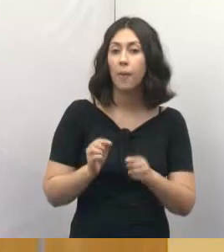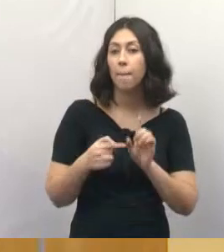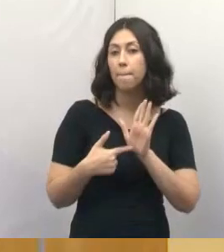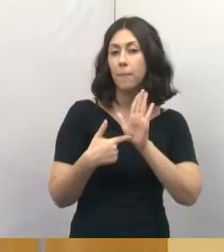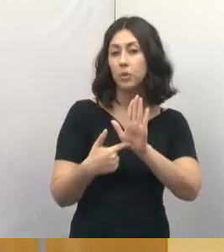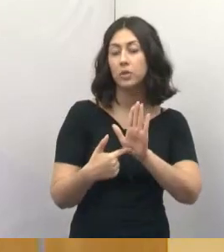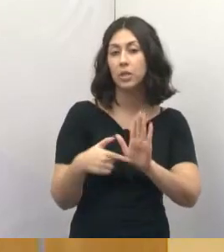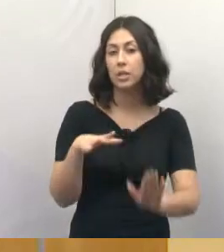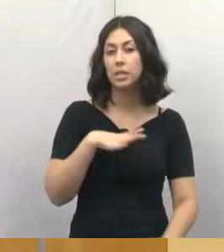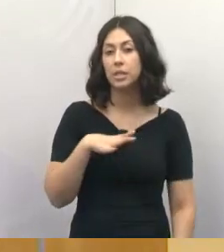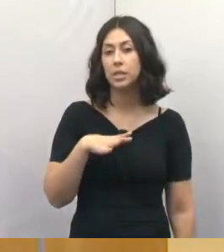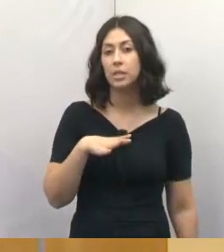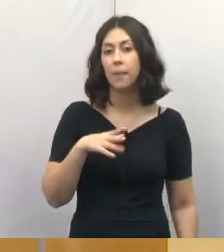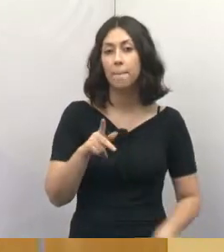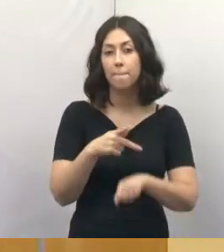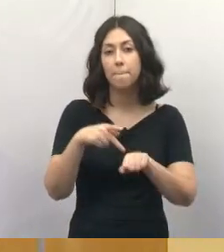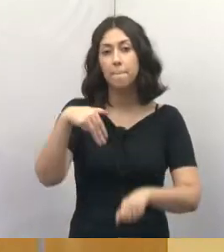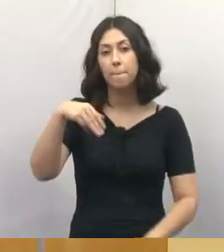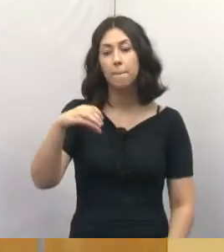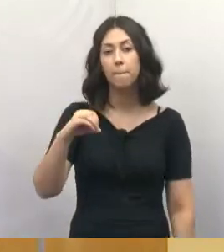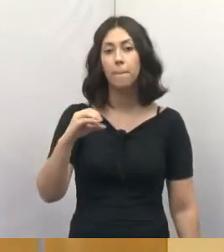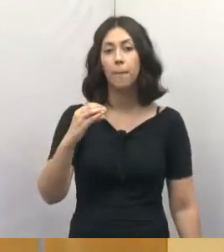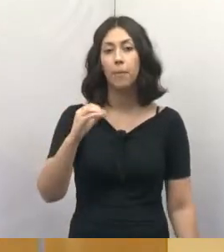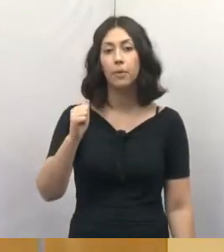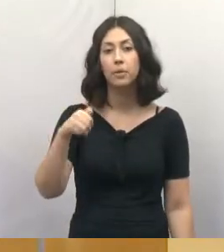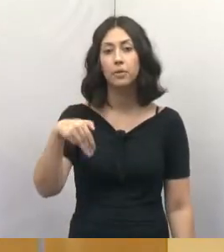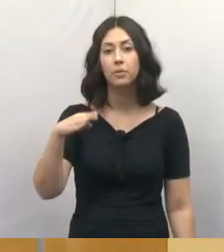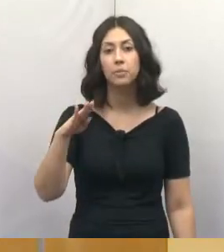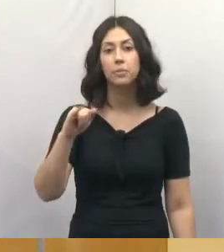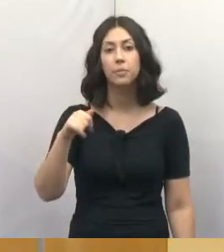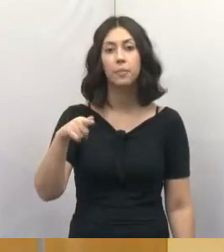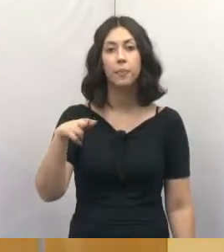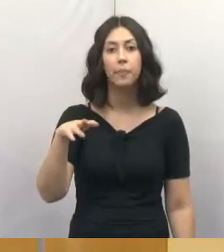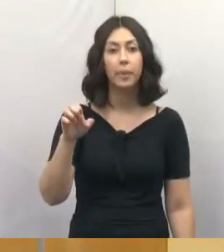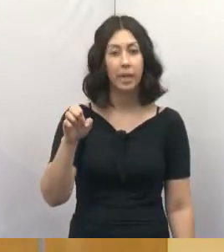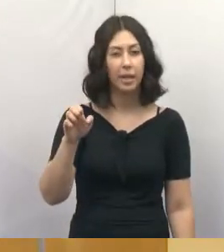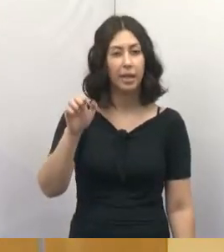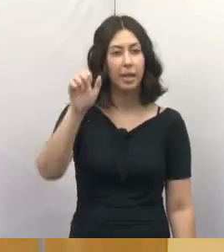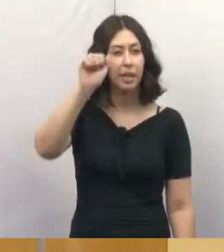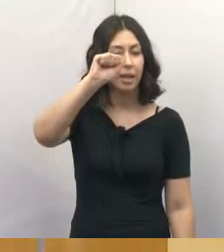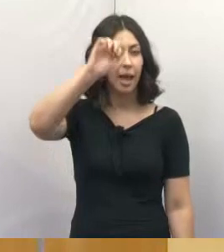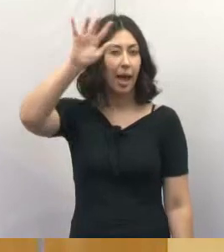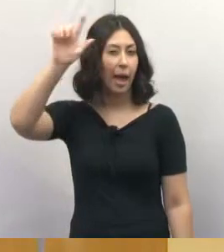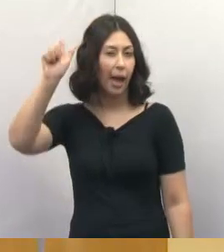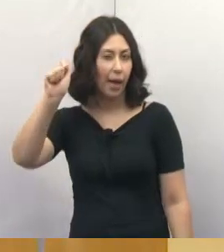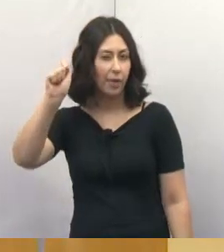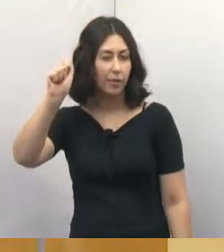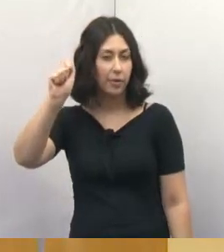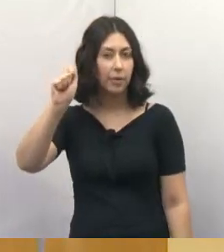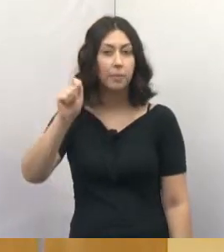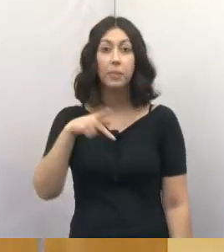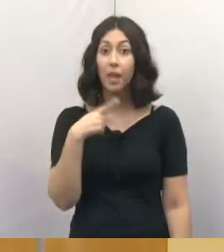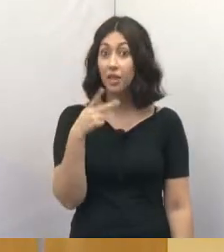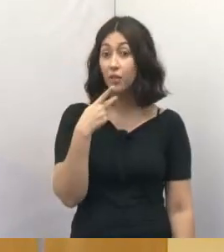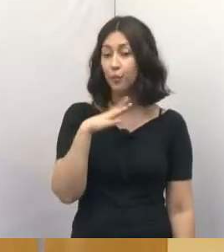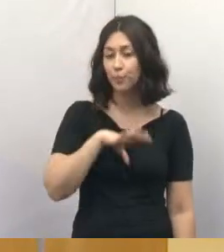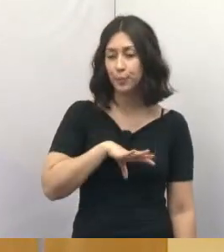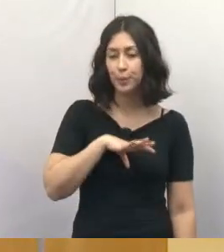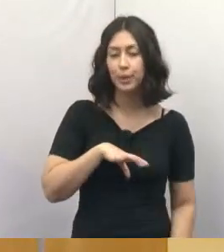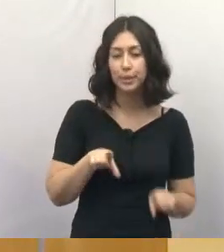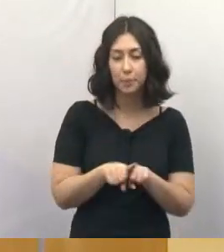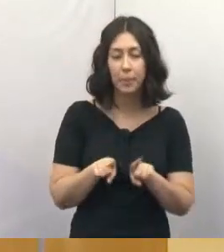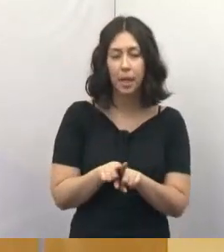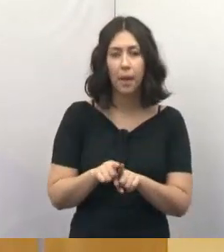Moçambique. Moçambique, um país africano, também de língua portuguesa, e eu fiquei